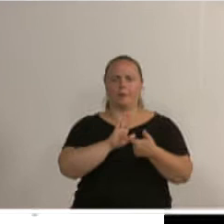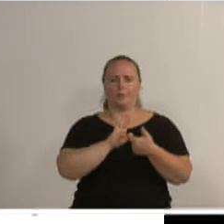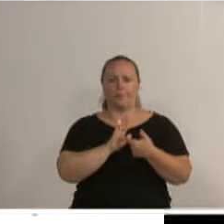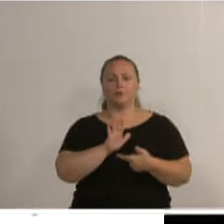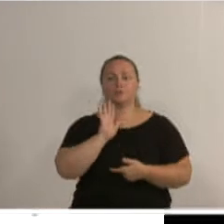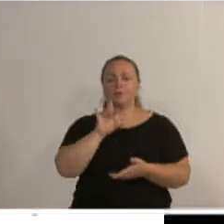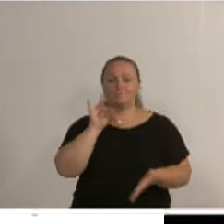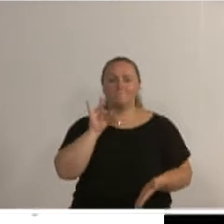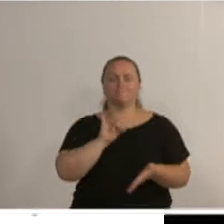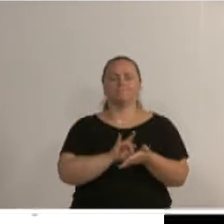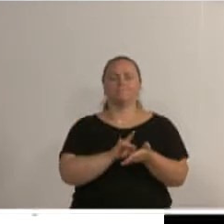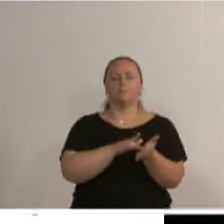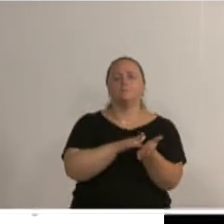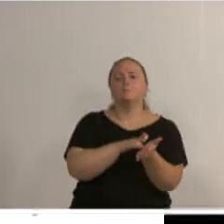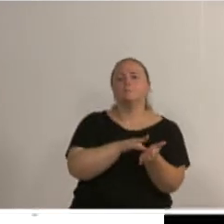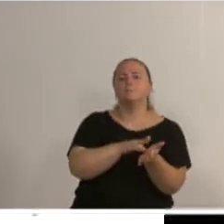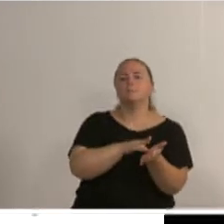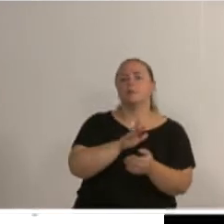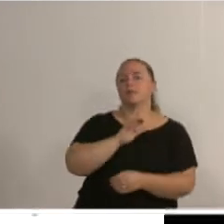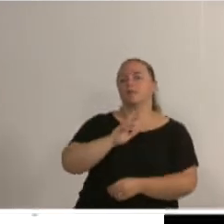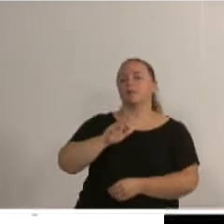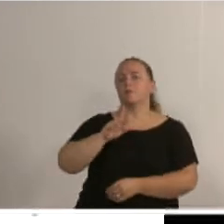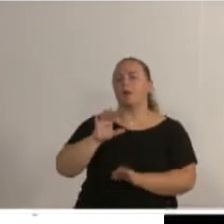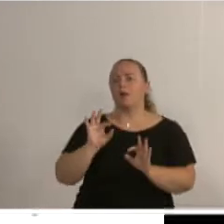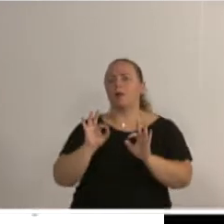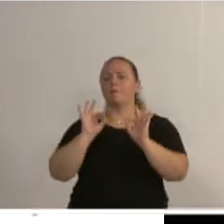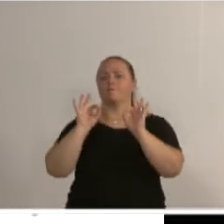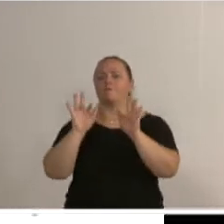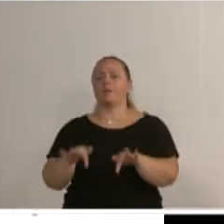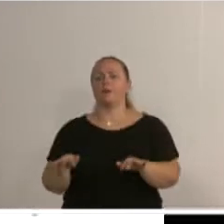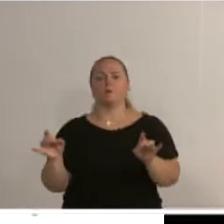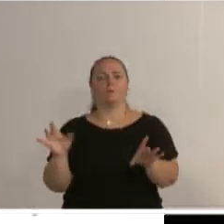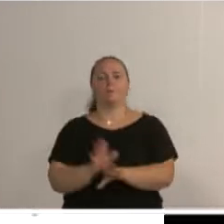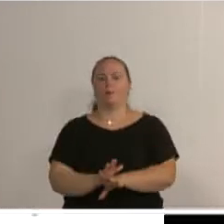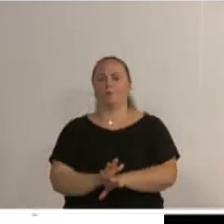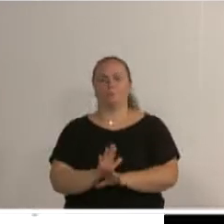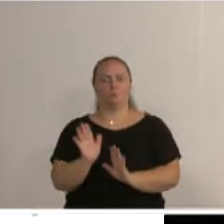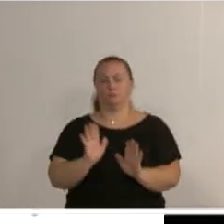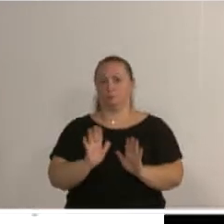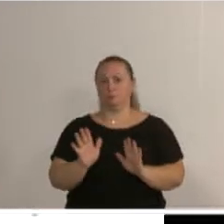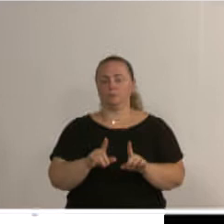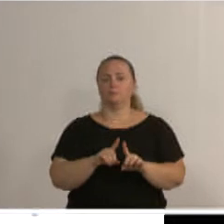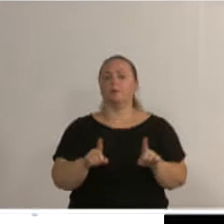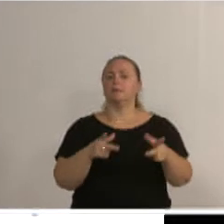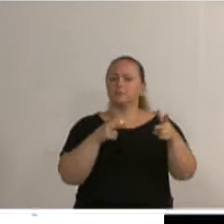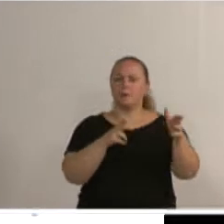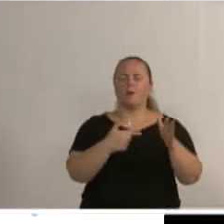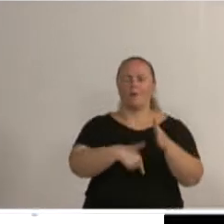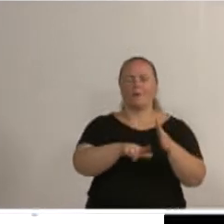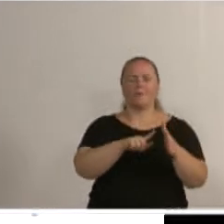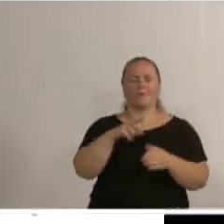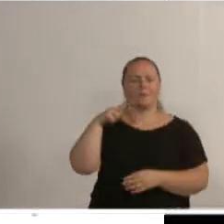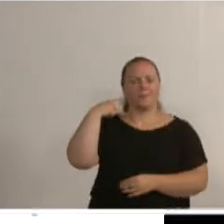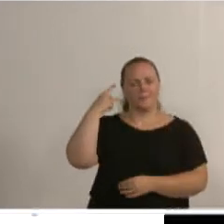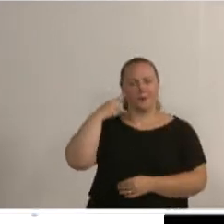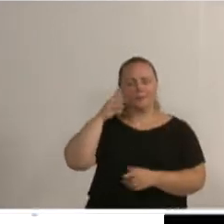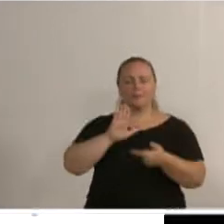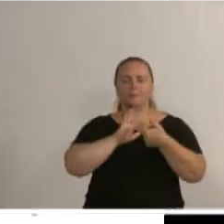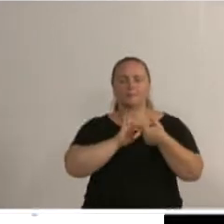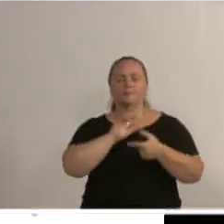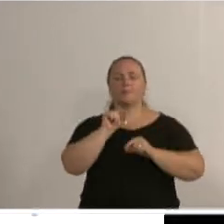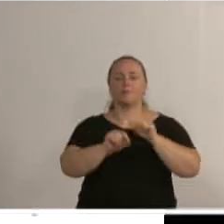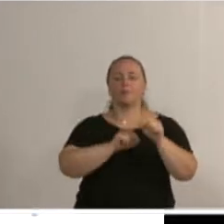valores exatamente simulados. Ninguém está chegando a um ponto final. E a gente está trazendo aqui, como bem disse o vereador, uma exposição do que a gente